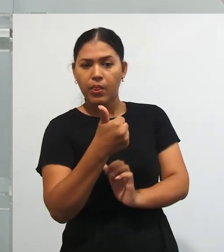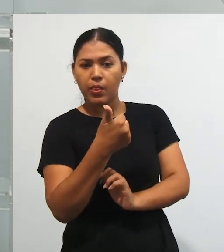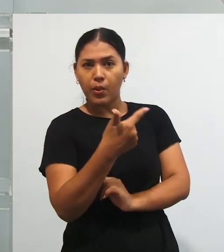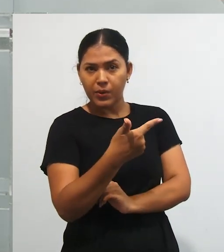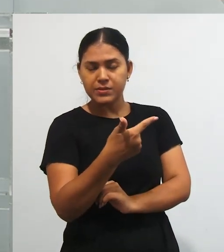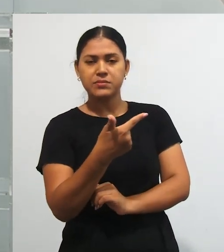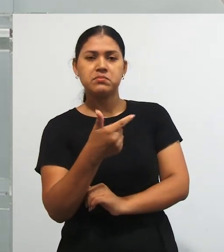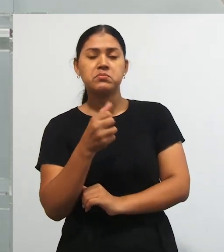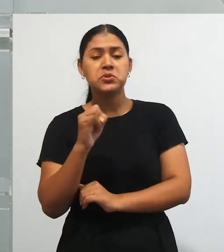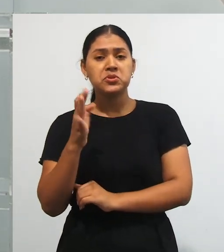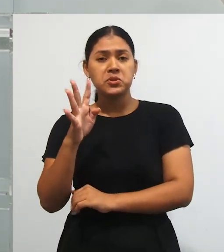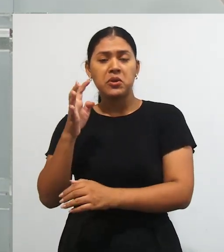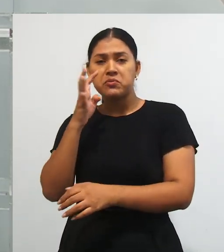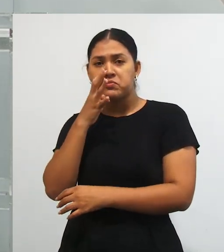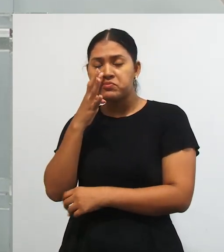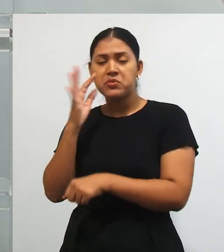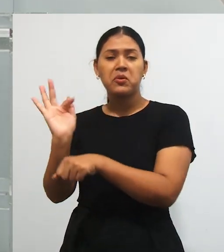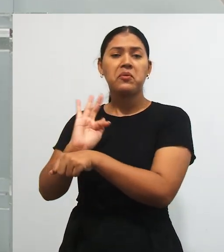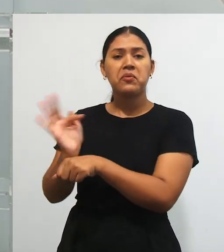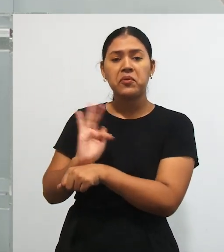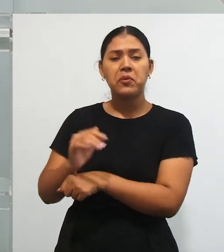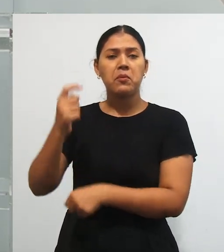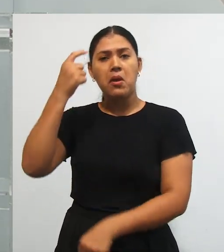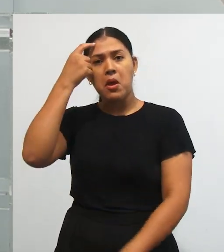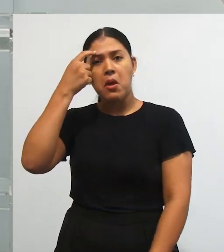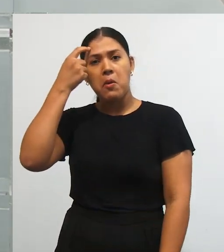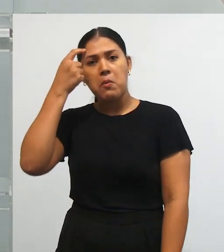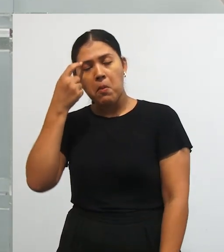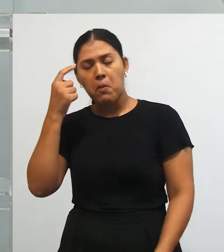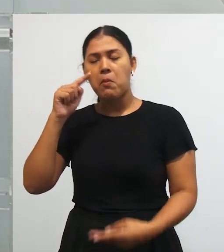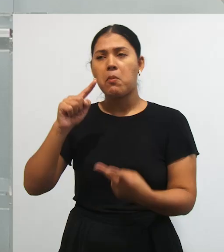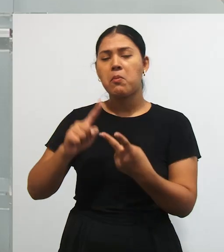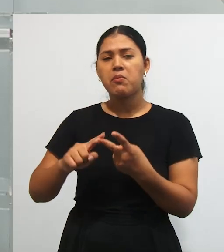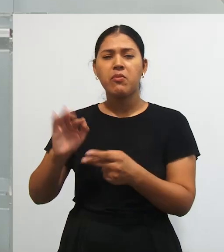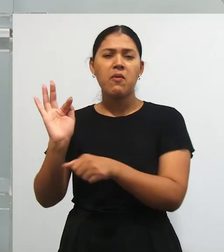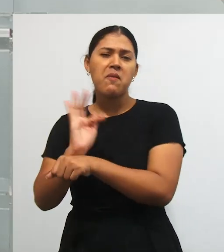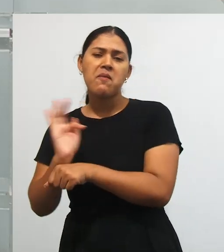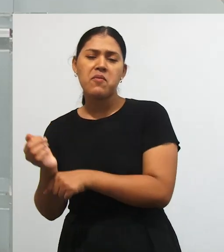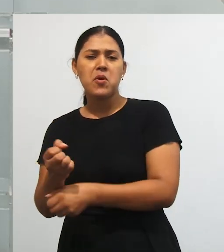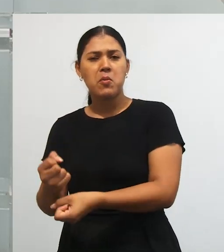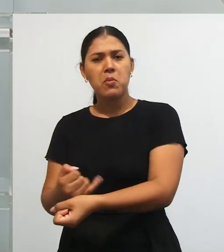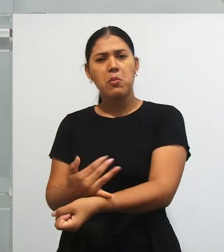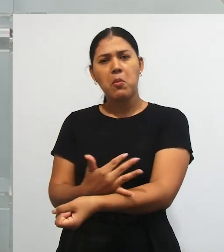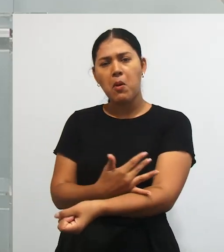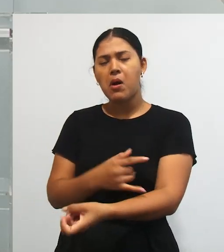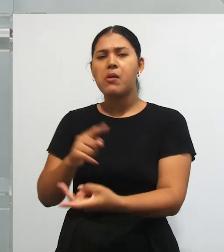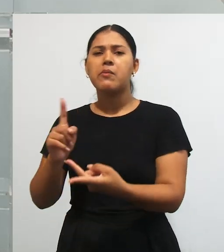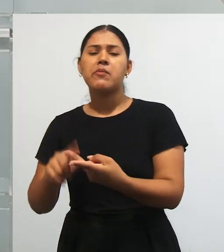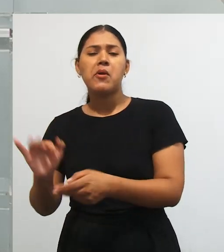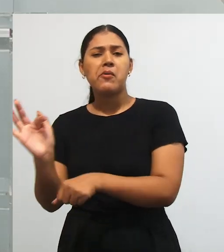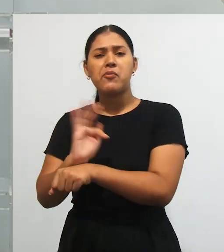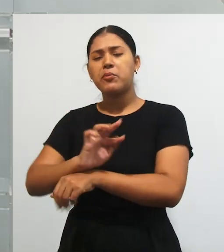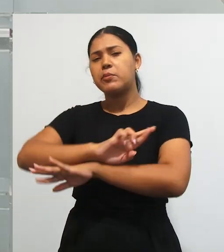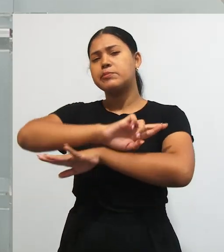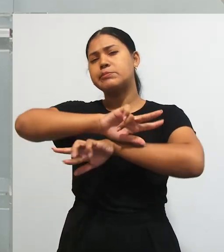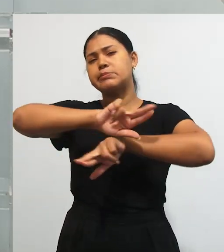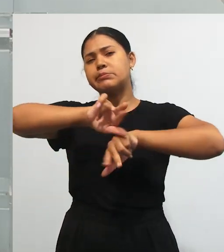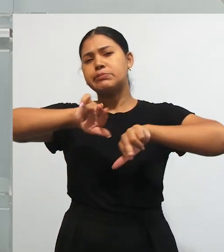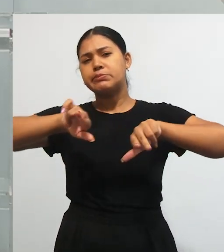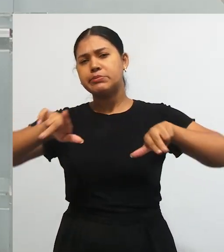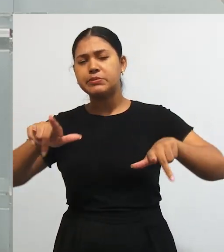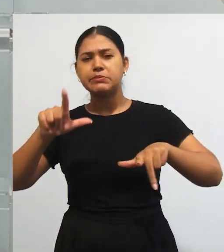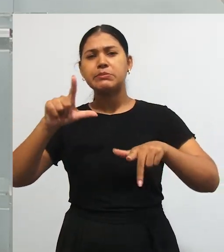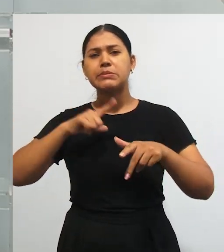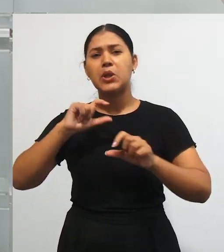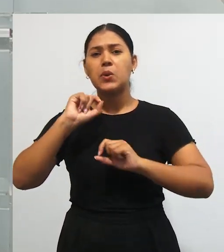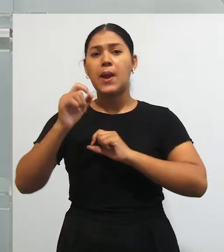assistiu, por exemplo, Guerra das Estrelas, se você já assistiu Harry Potter, se você já assistiu o Romance da Sessão da Tarde, você vai ver que tá lá,